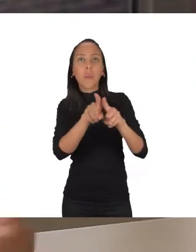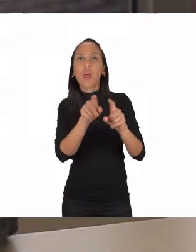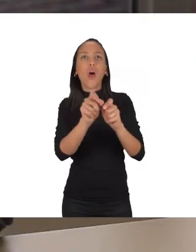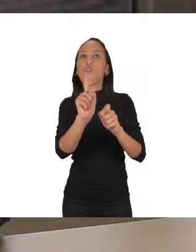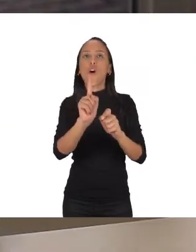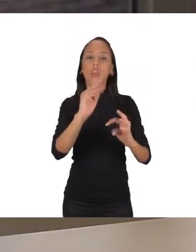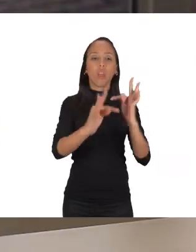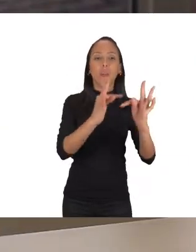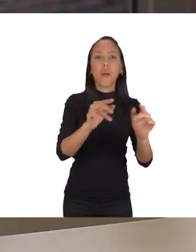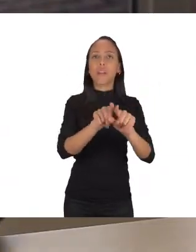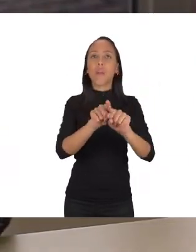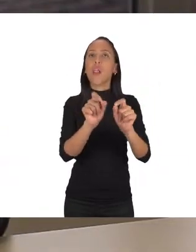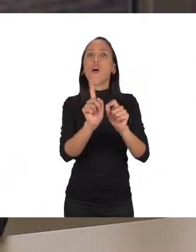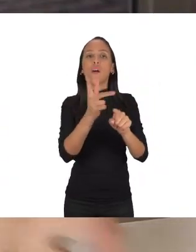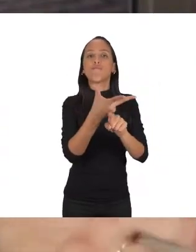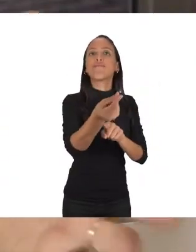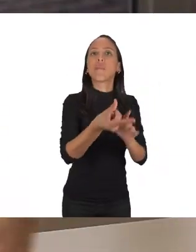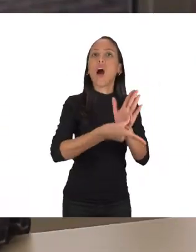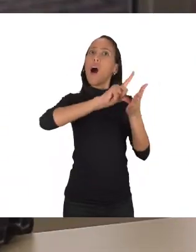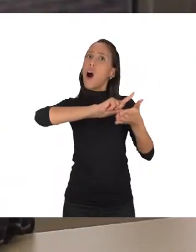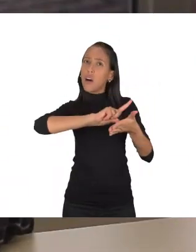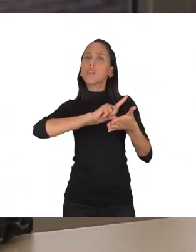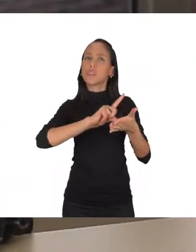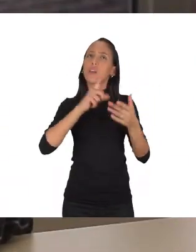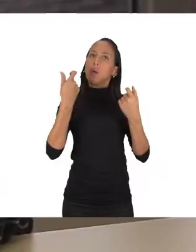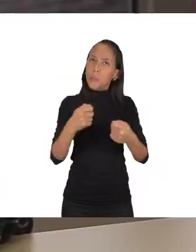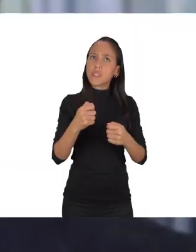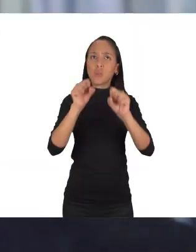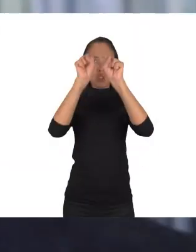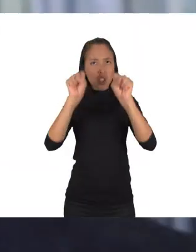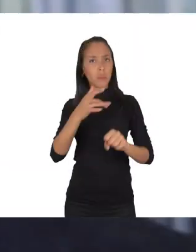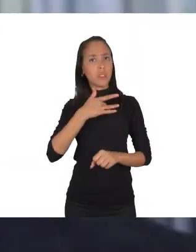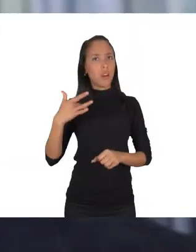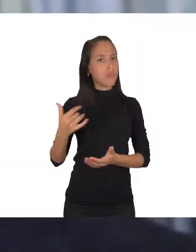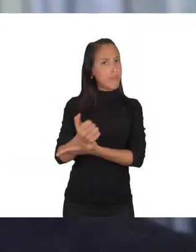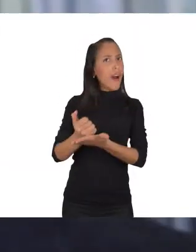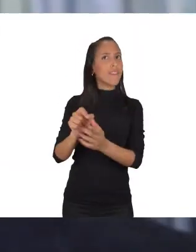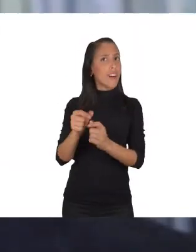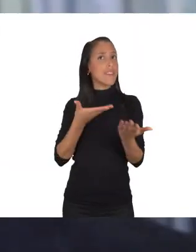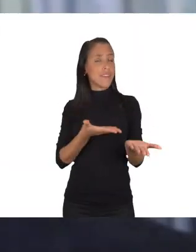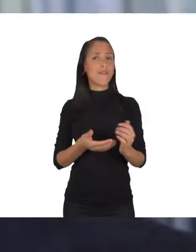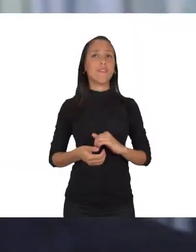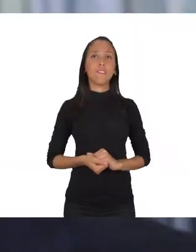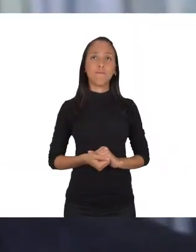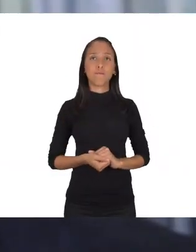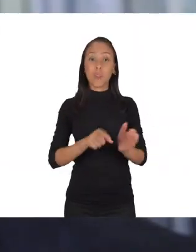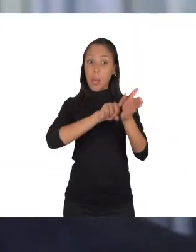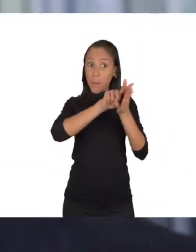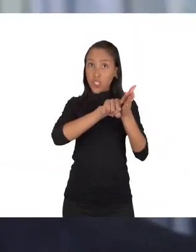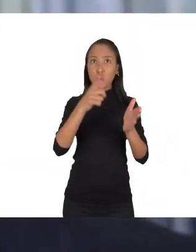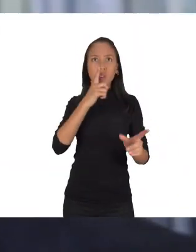controlado, prevenido, que seria a função básica do sistema de saúde, né? O resultado da pesquisa, o resultado dos